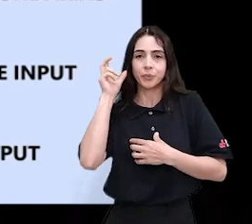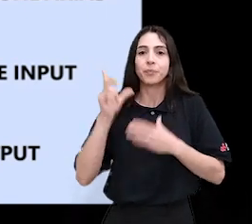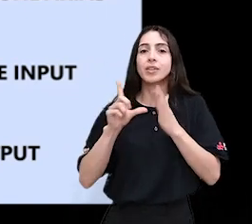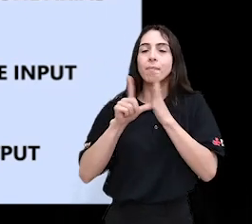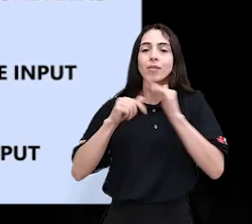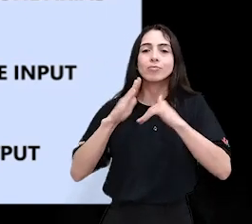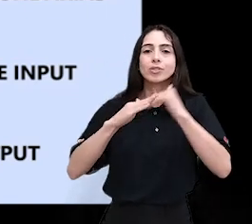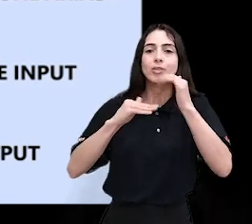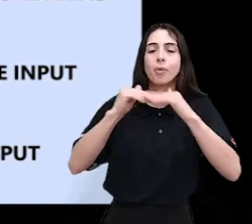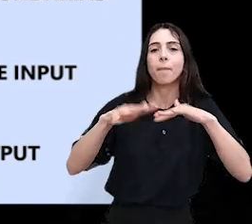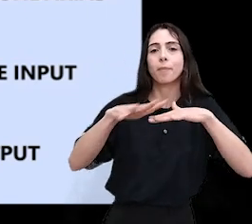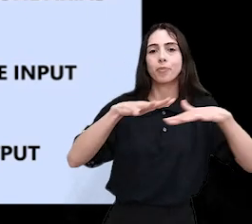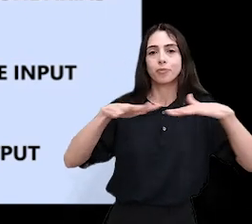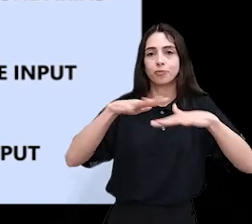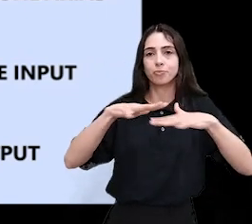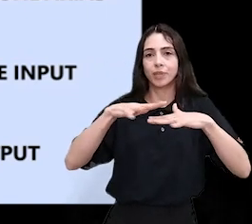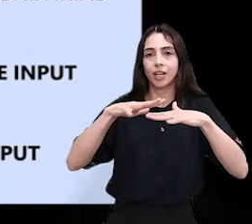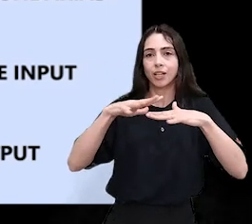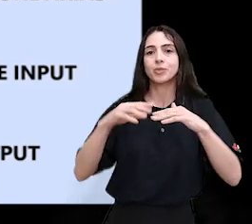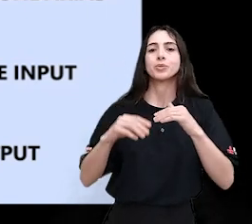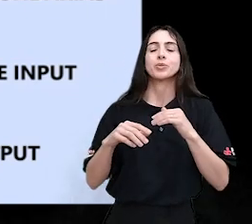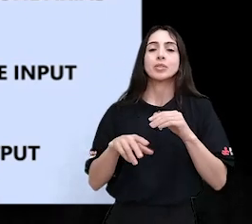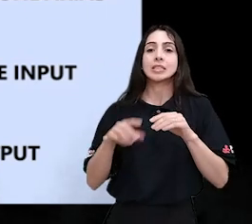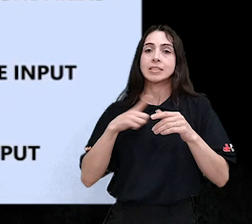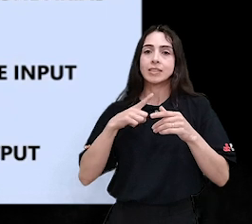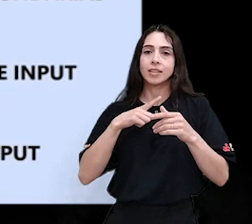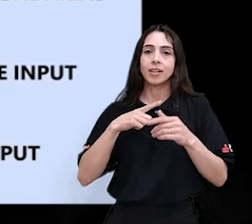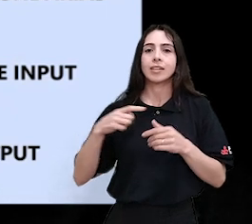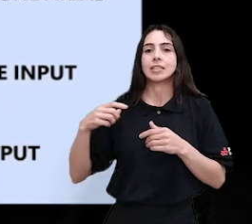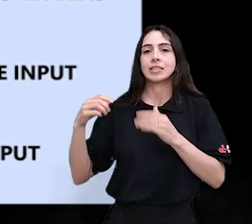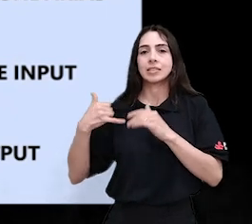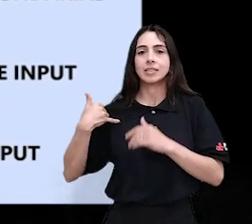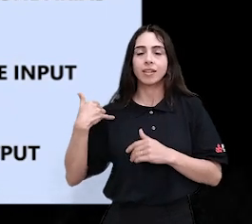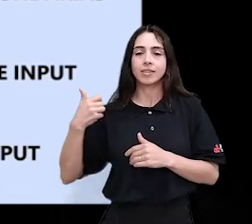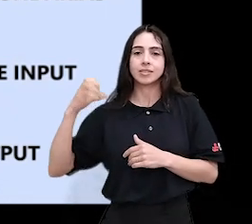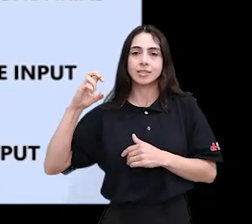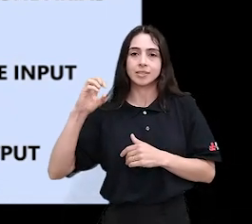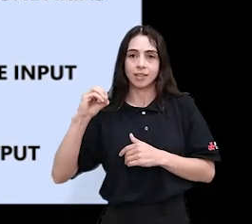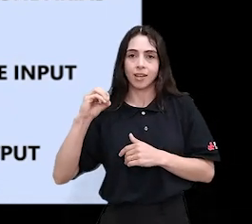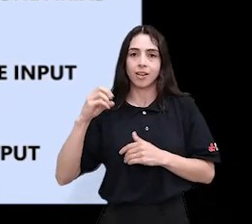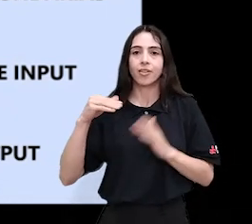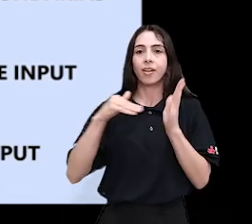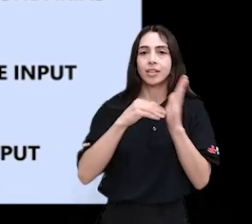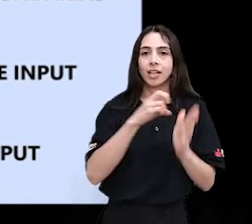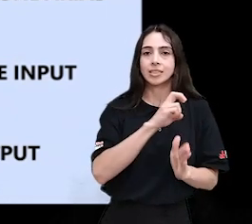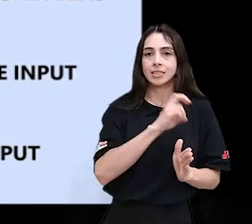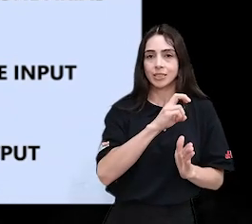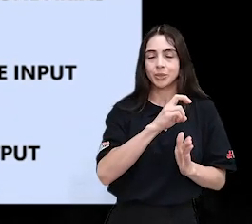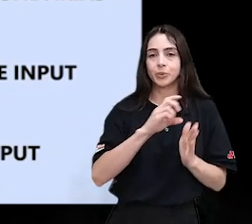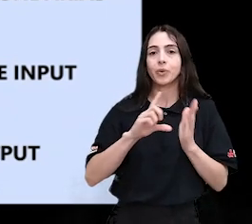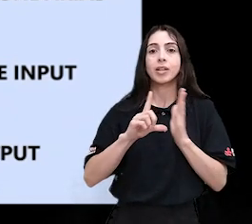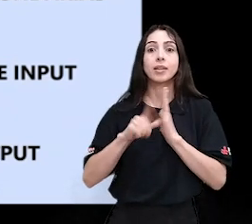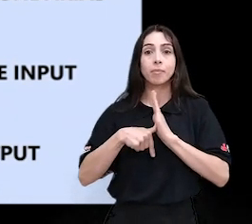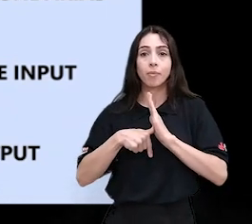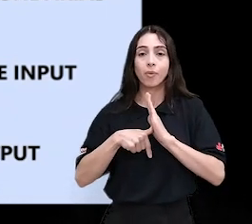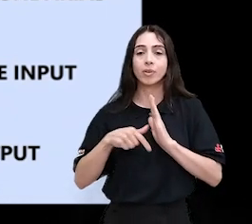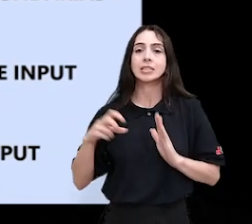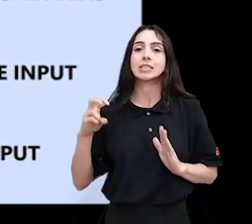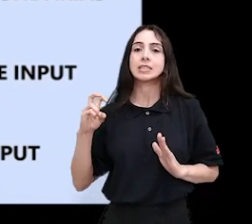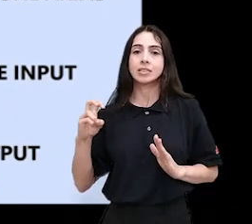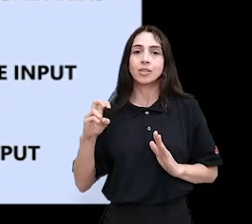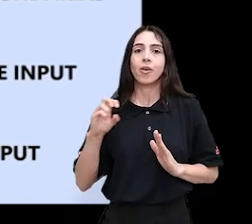5 anos. Logo após, nós vamos ter, de 5 a 8 anos, o desenvolvimento das áreas sensoriais terciárias,